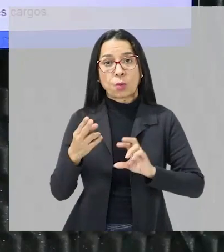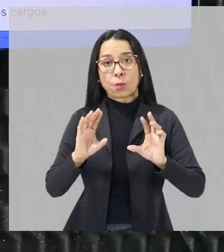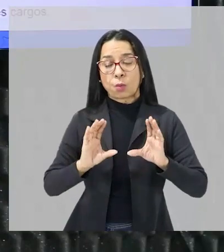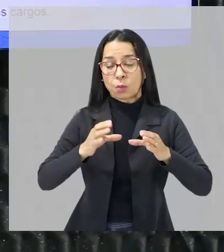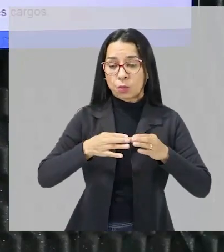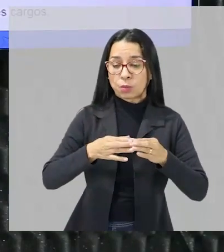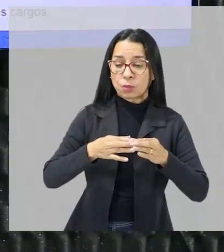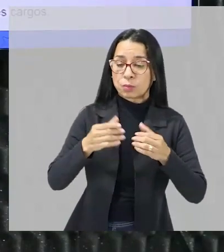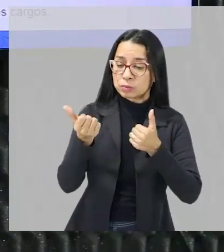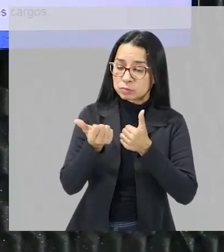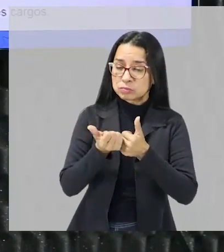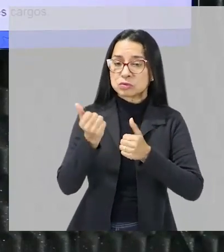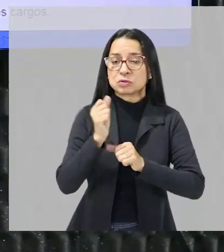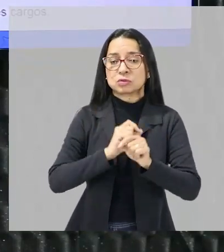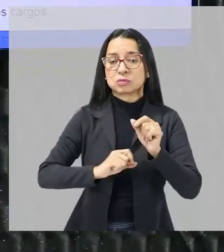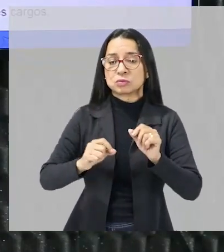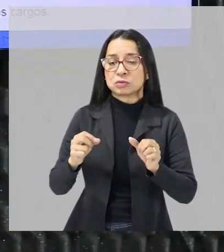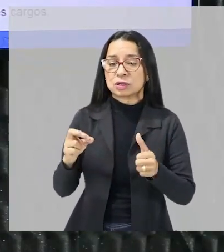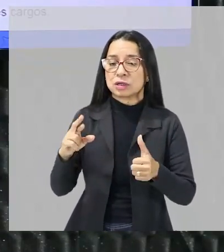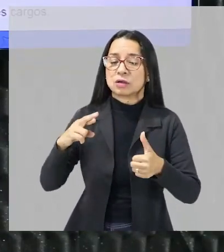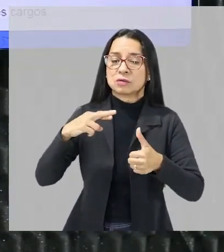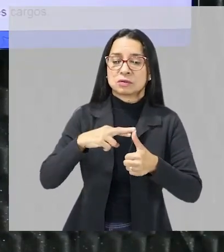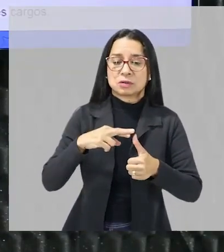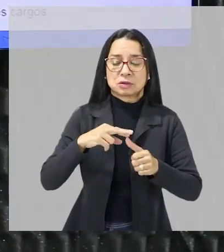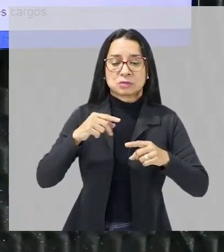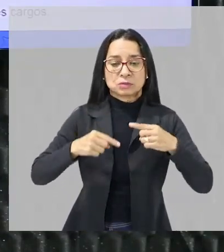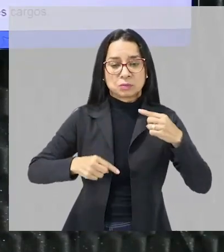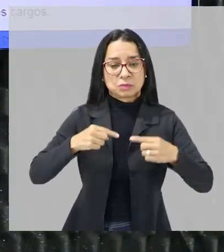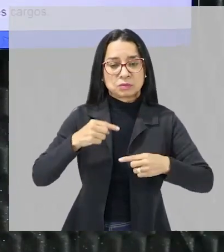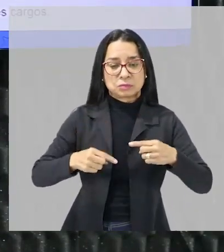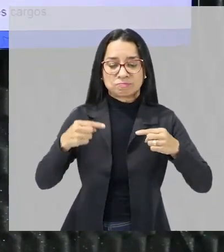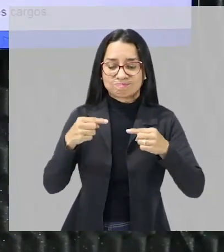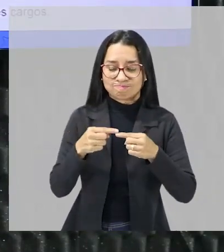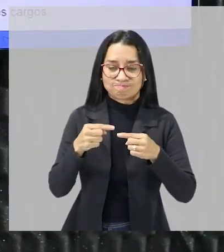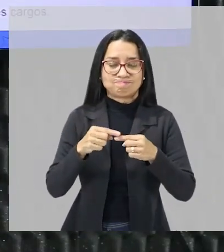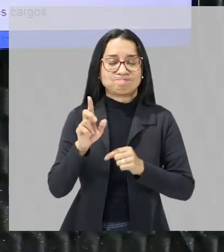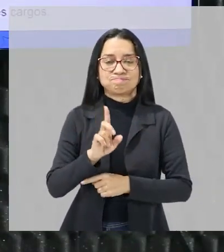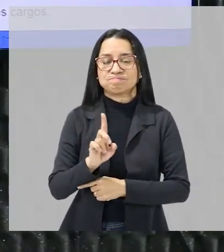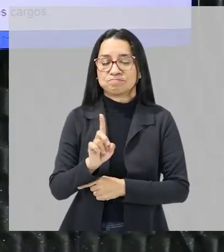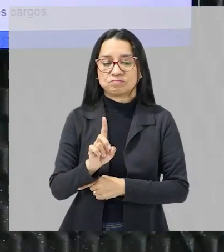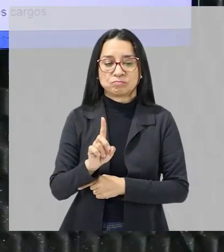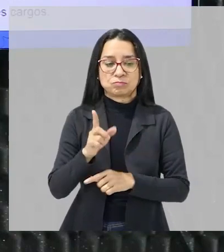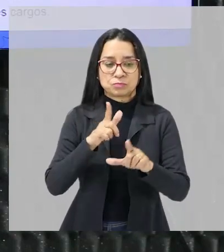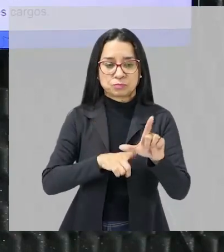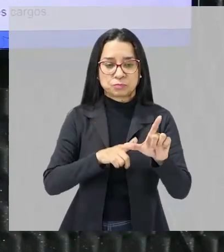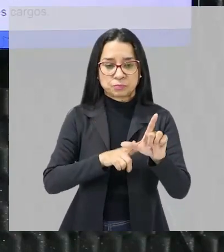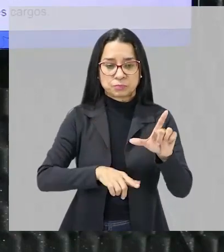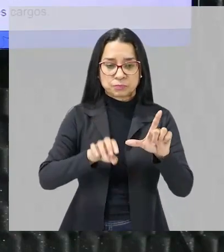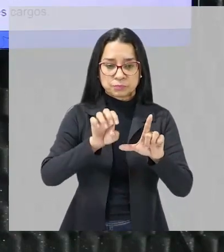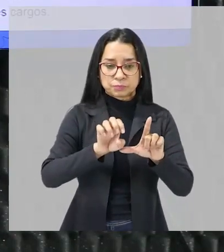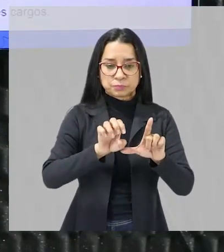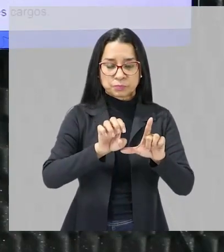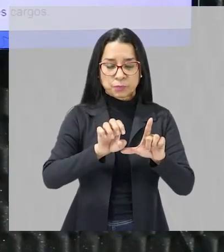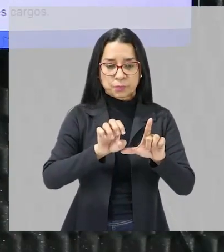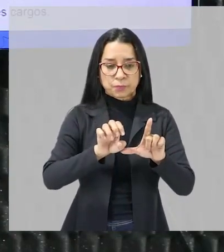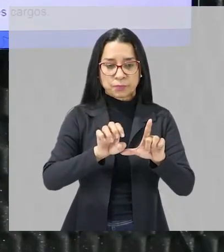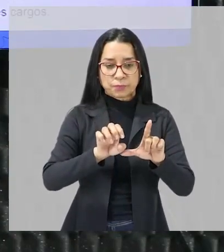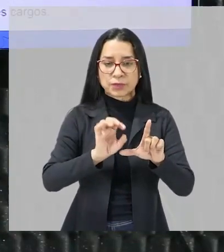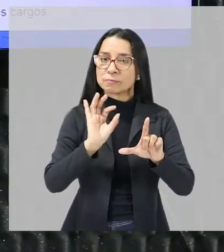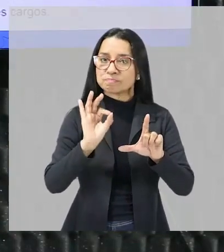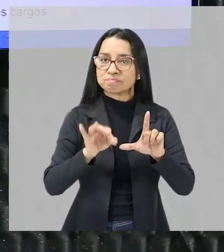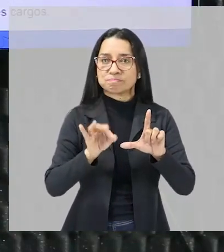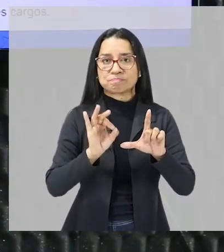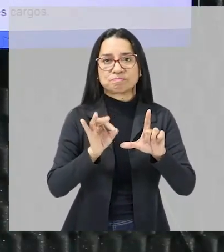políticos, não tem a ver com isso. Letra E, quando o poder é identificado com os ocupantes dos diferentes cargos. É exatamente essa